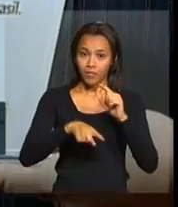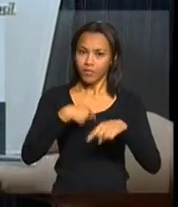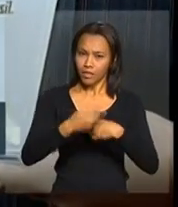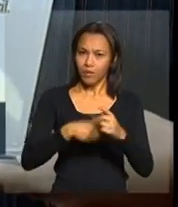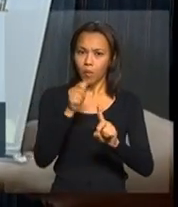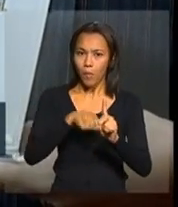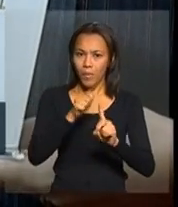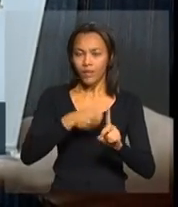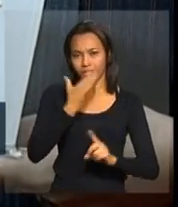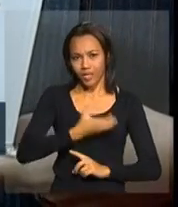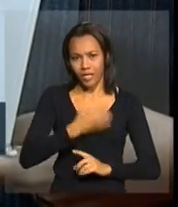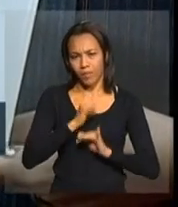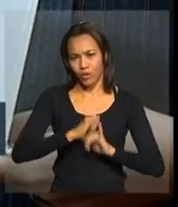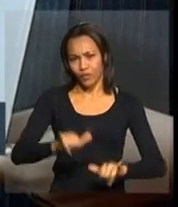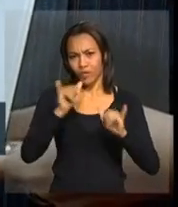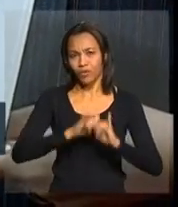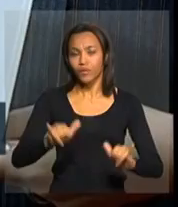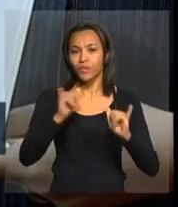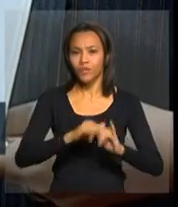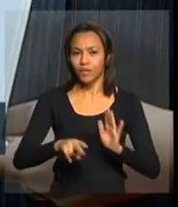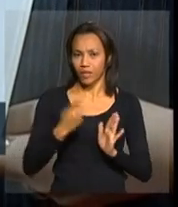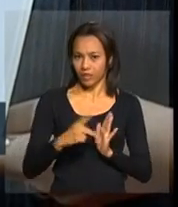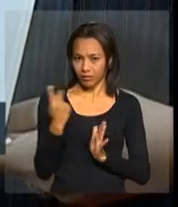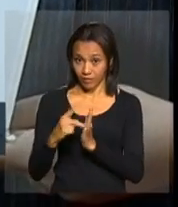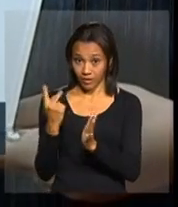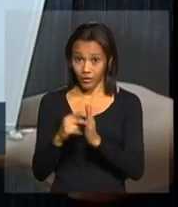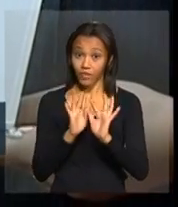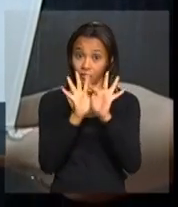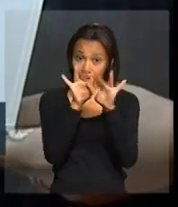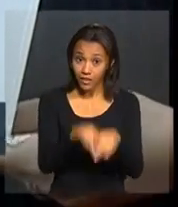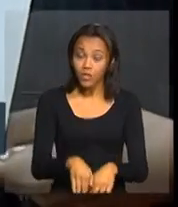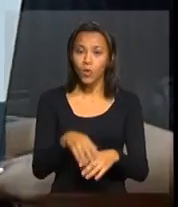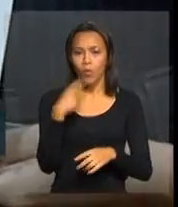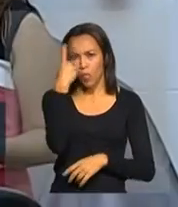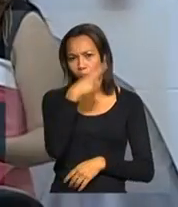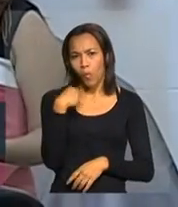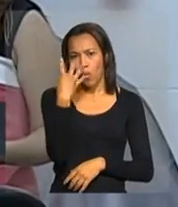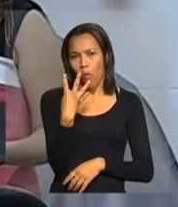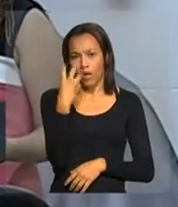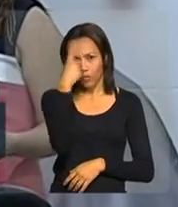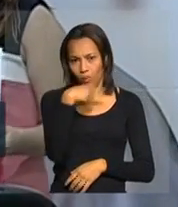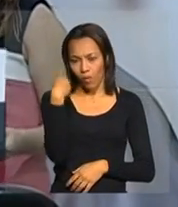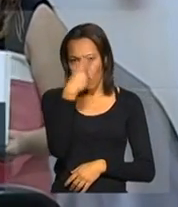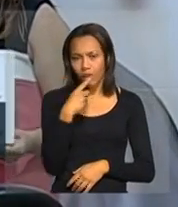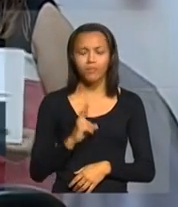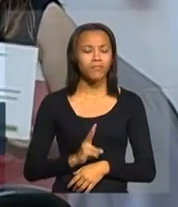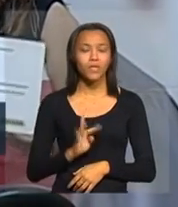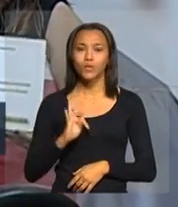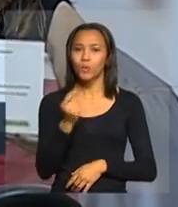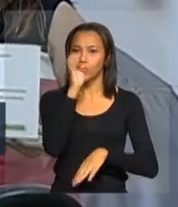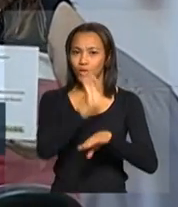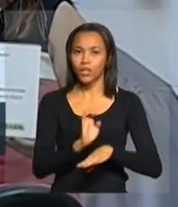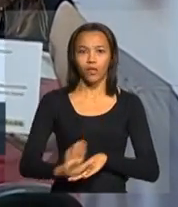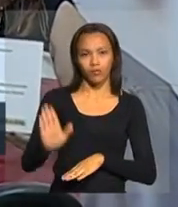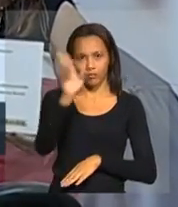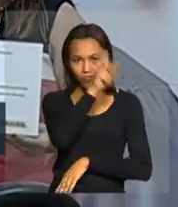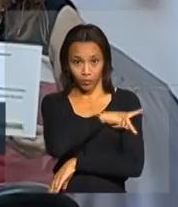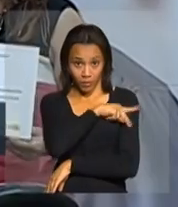o mês de dezembro e finalizou com um programa especial de 4 horas de duração para todo o estado do